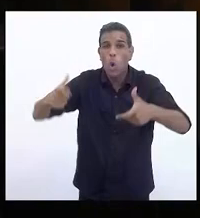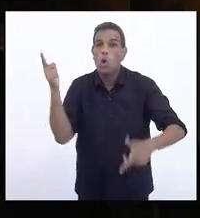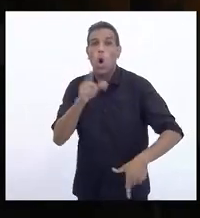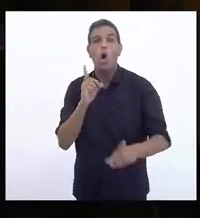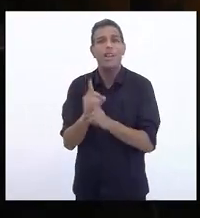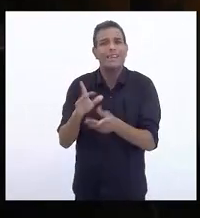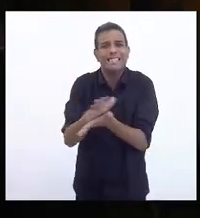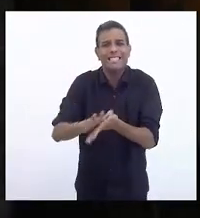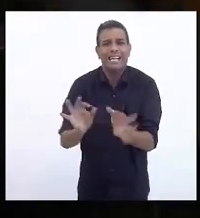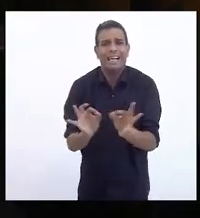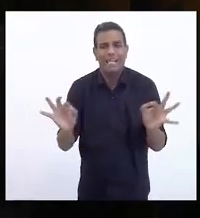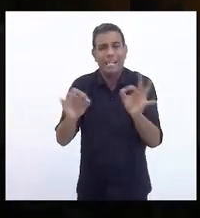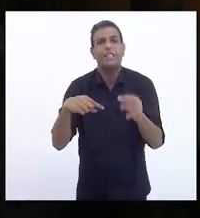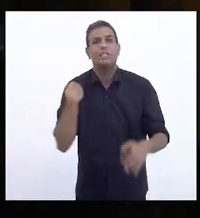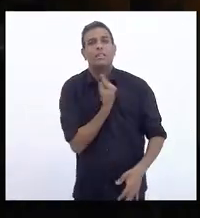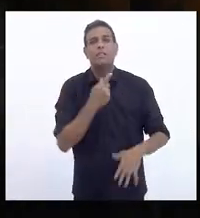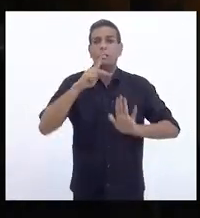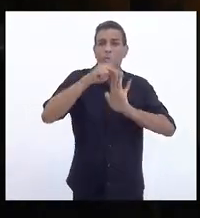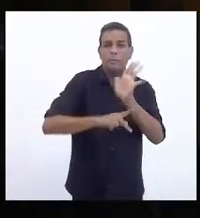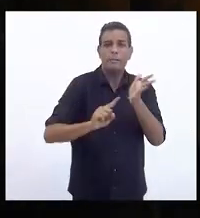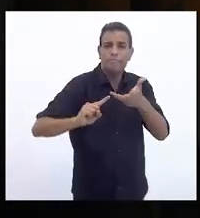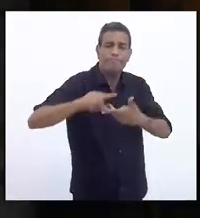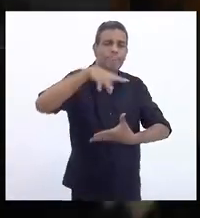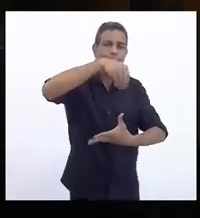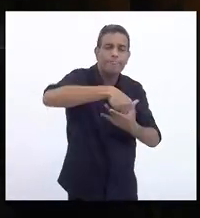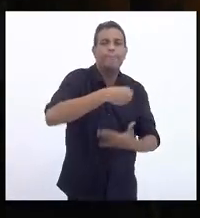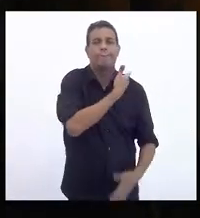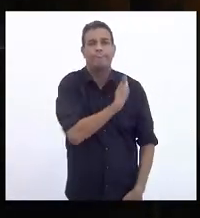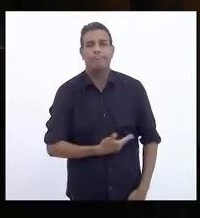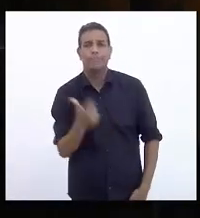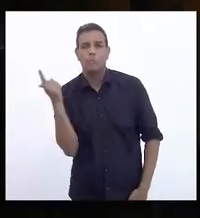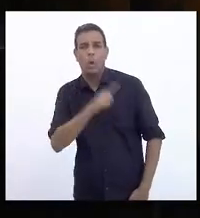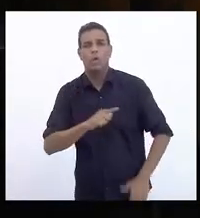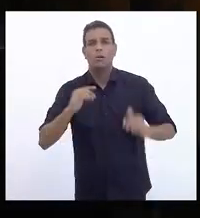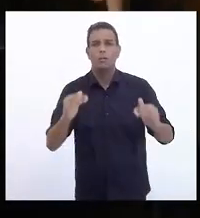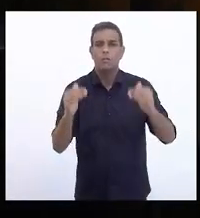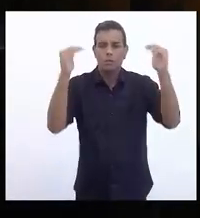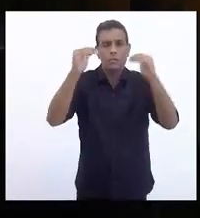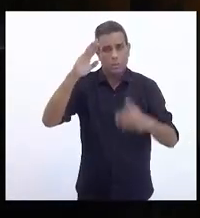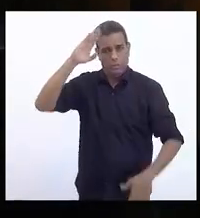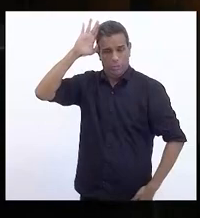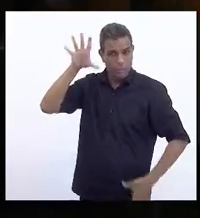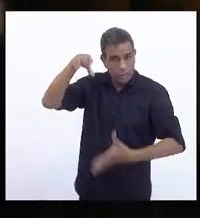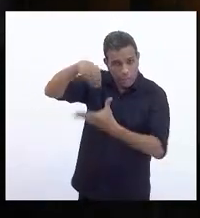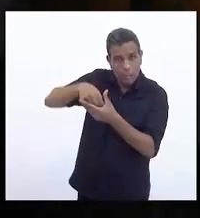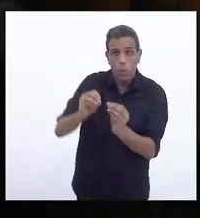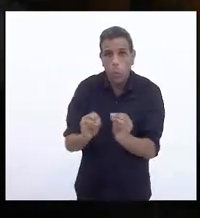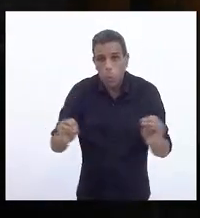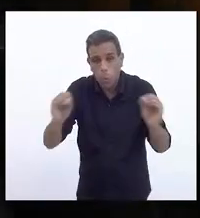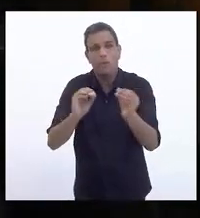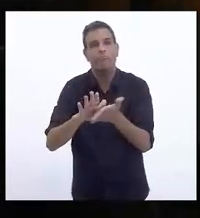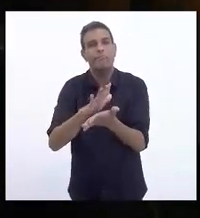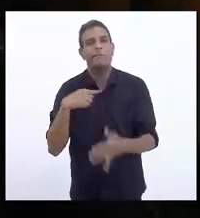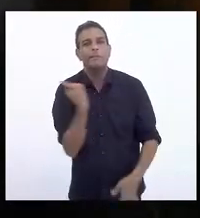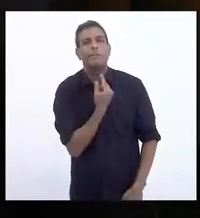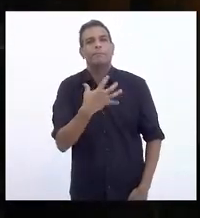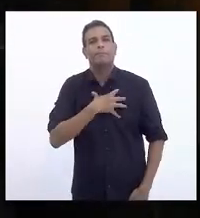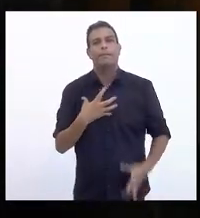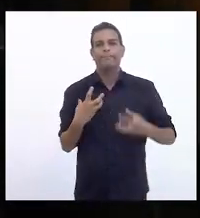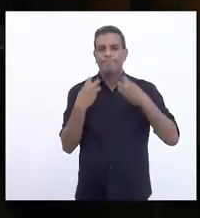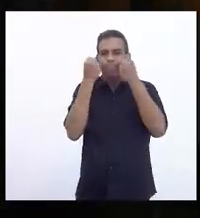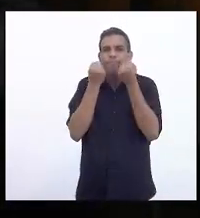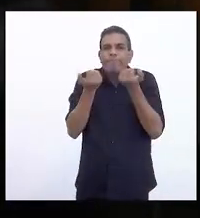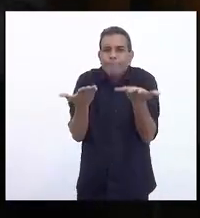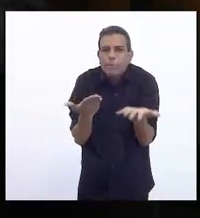projeto? Nunca apareceu. Onde está o projeto do governador Cláudio Castro para criar o corpo técnico administrativo da UESO? Nunca apareceu. Então, não me venha com